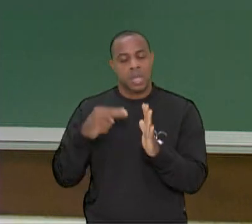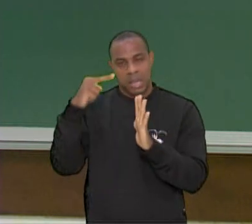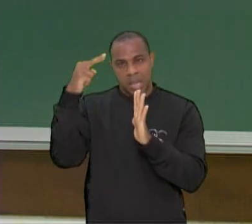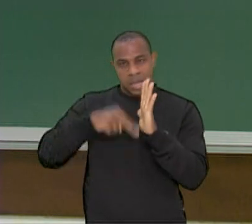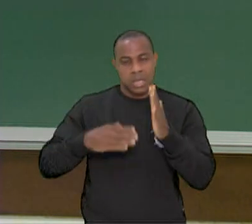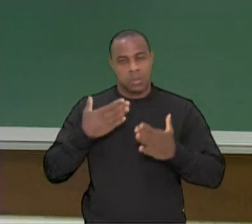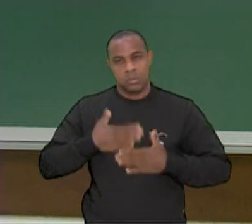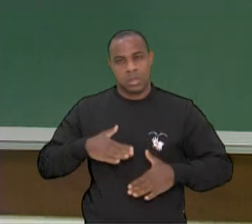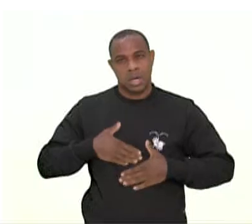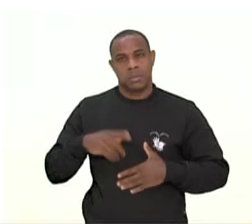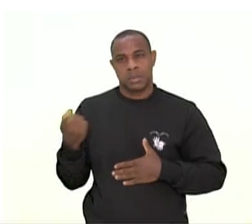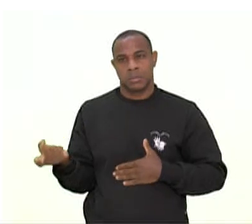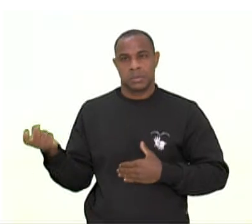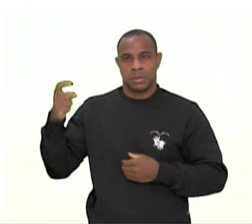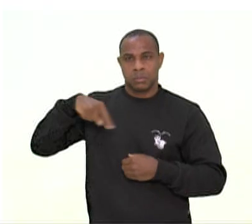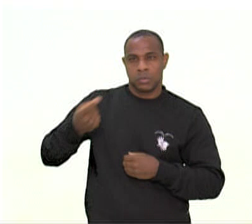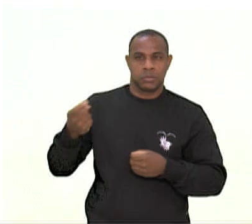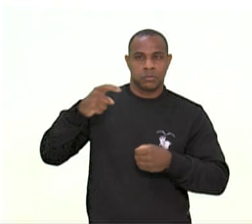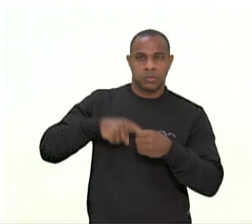e vamos que vamos!